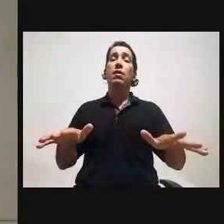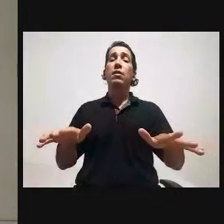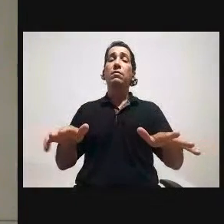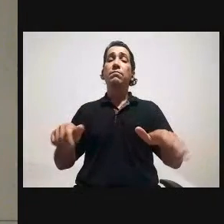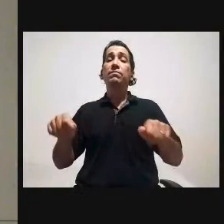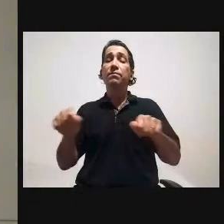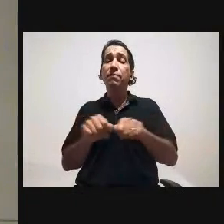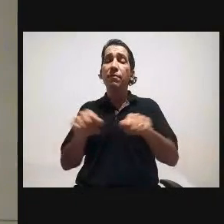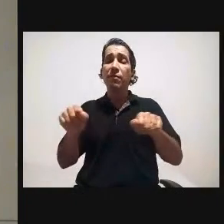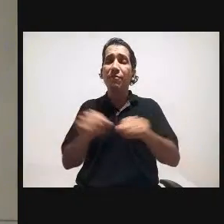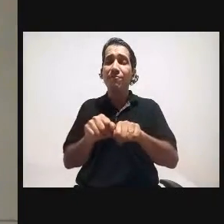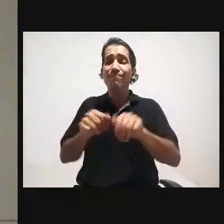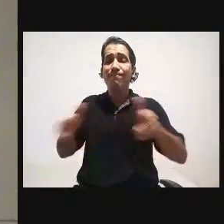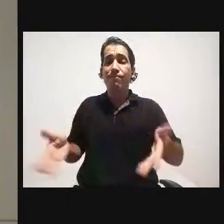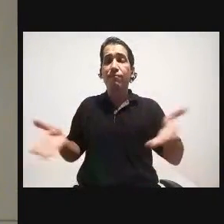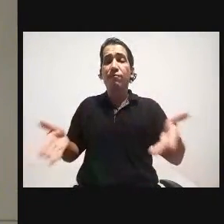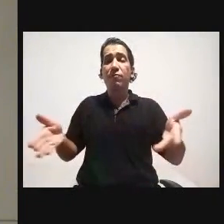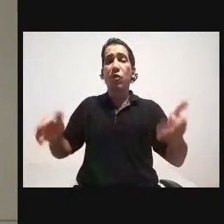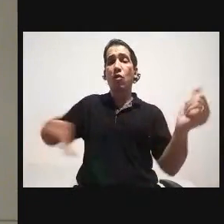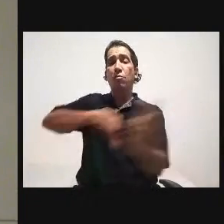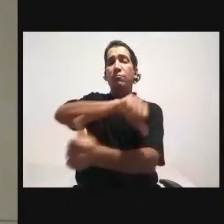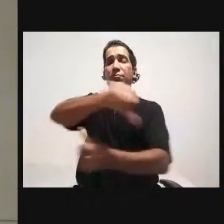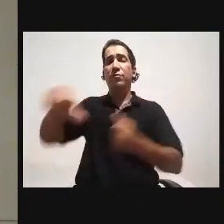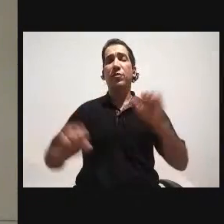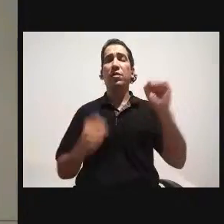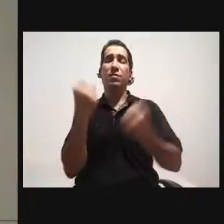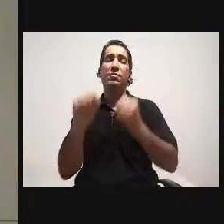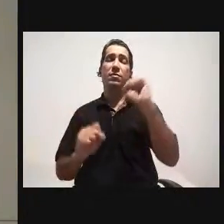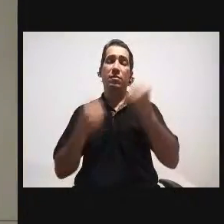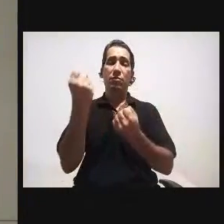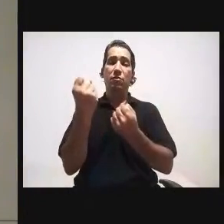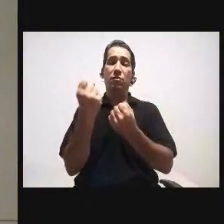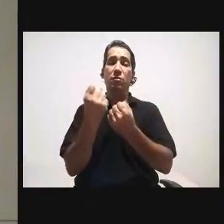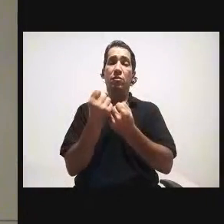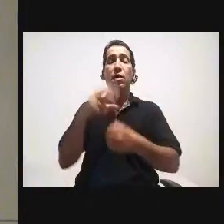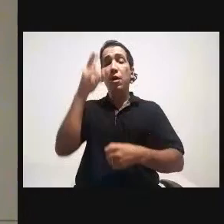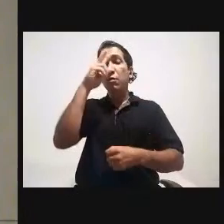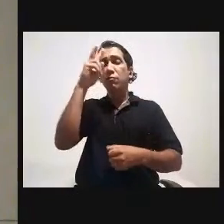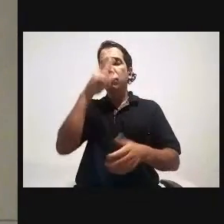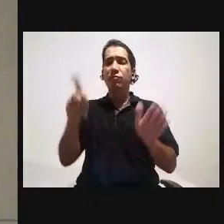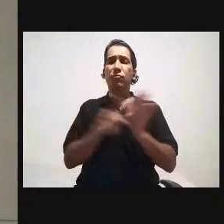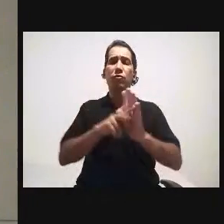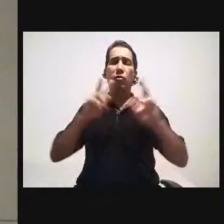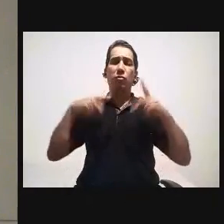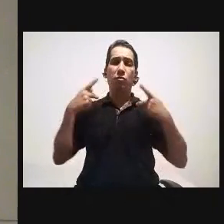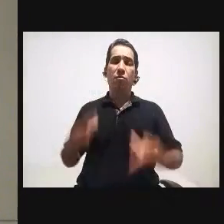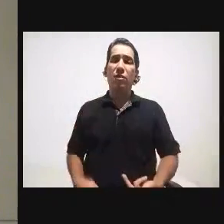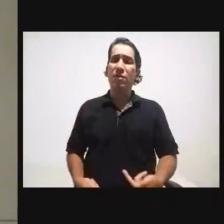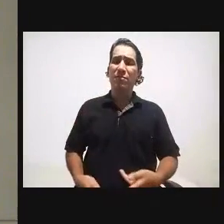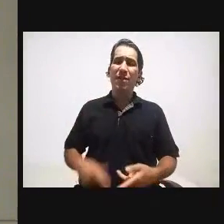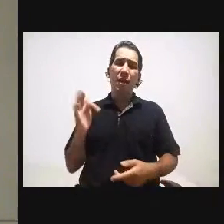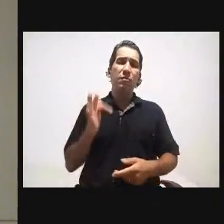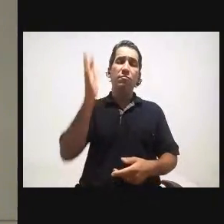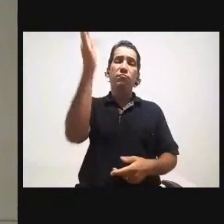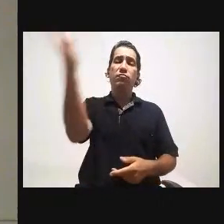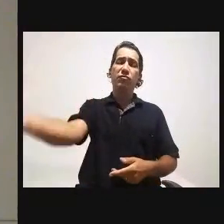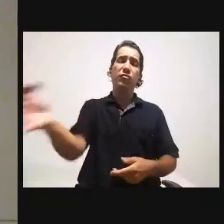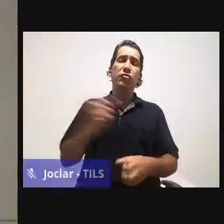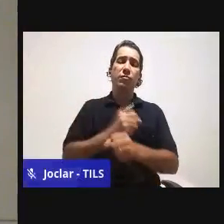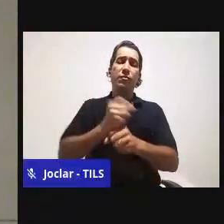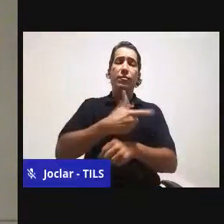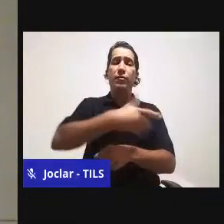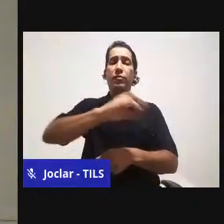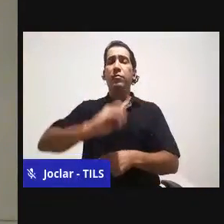digital. E na história da humanidade, lá na frente, em 2100, 2200,